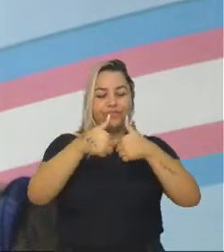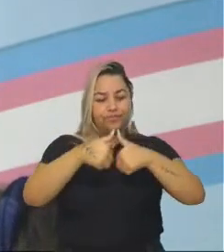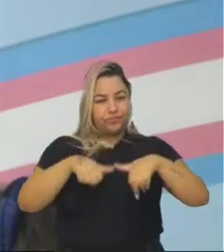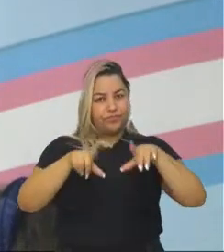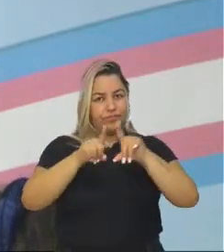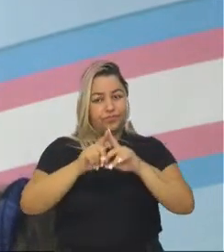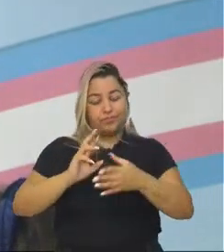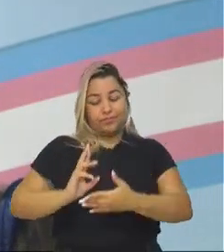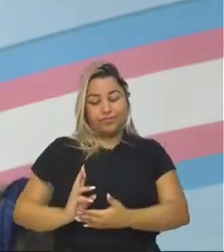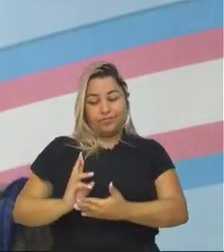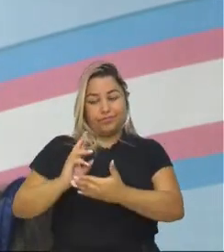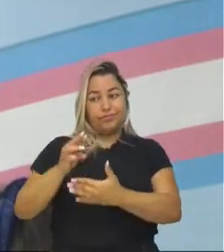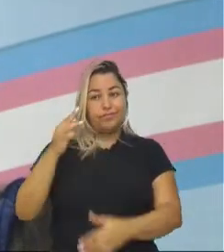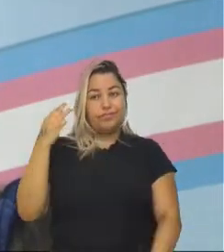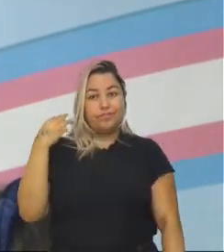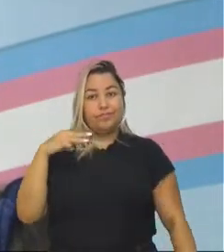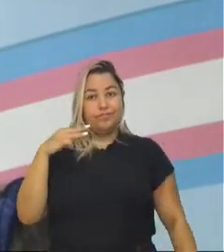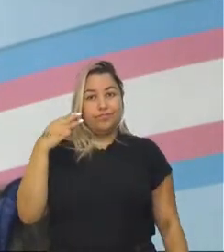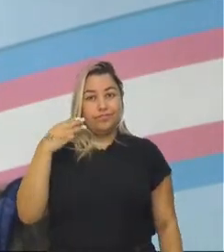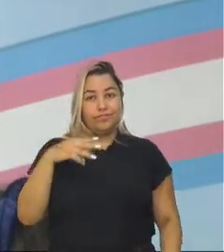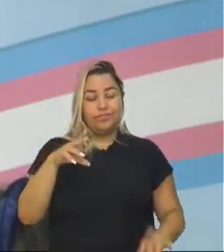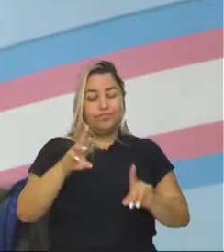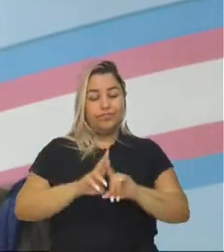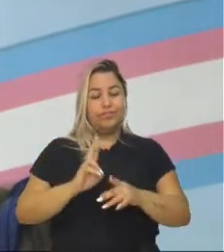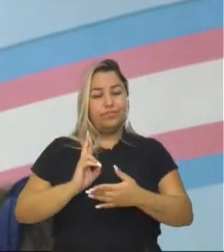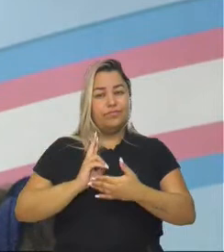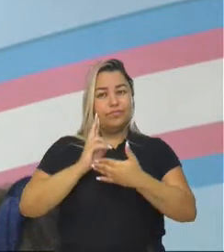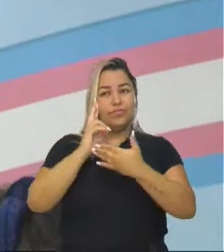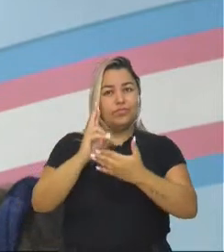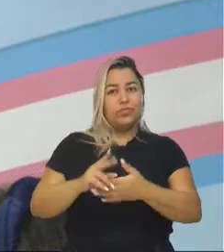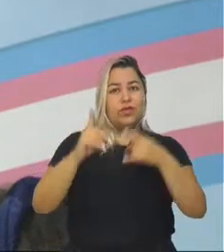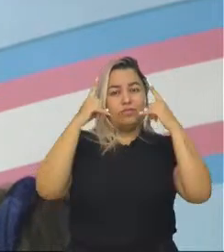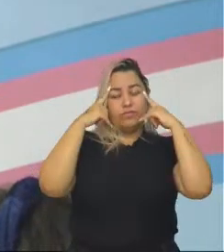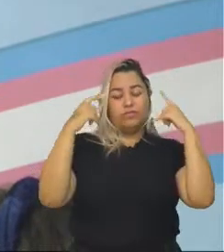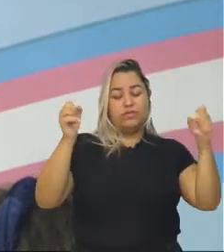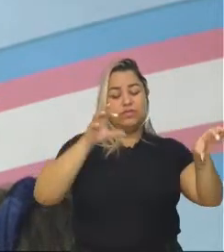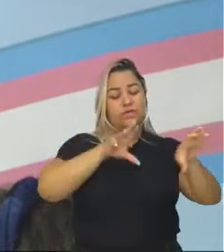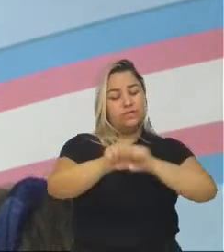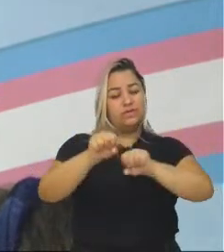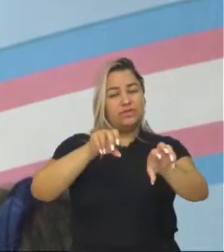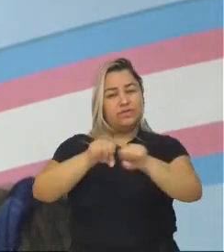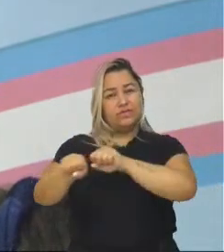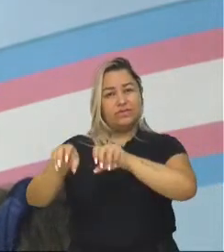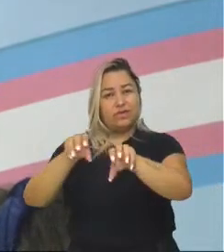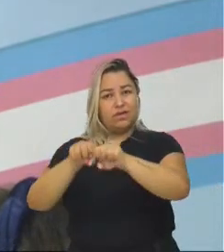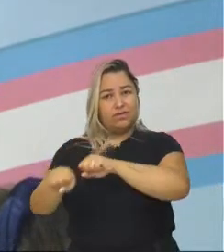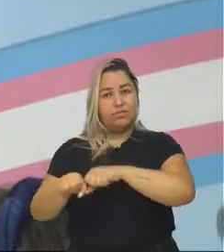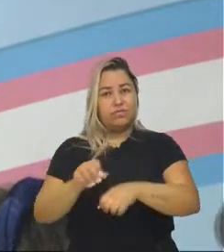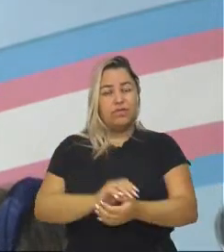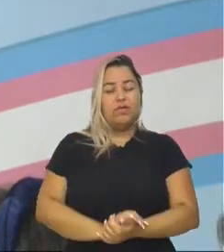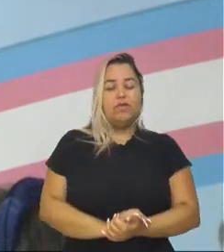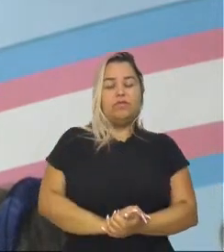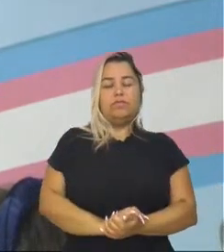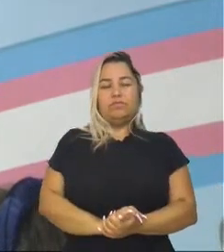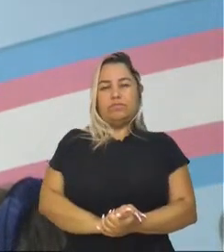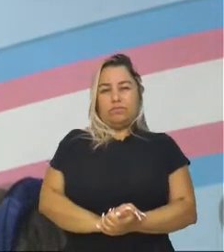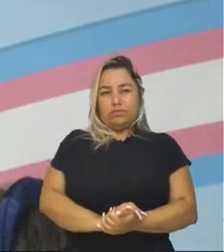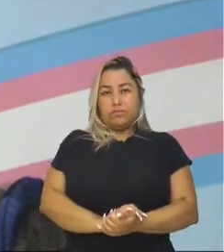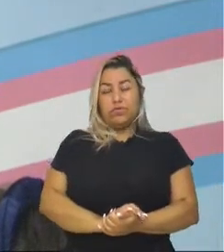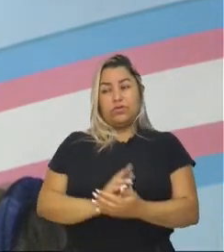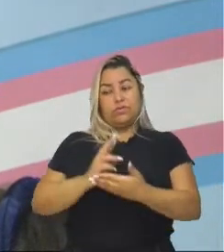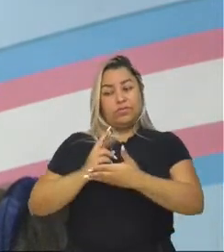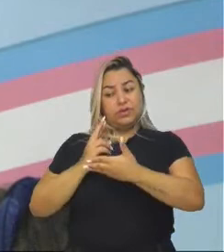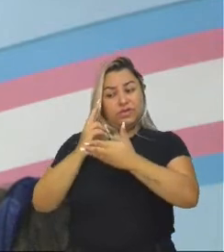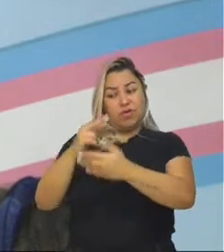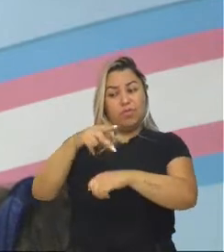Não representando o Maranhão, que é um dos estados com maior índice de violência e de assassinato, mas de representar um